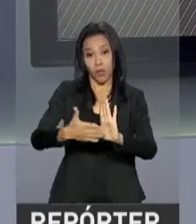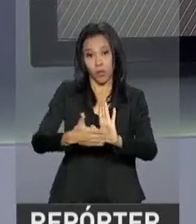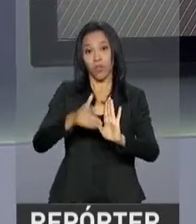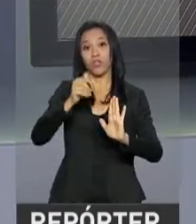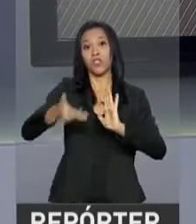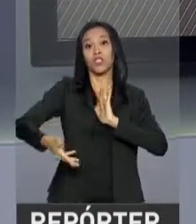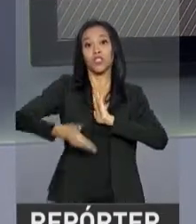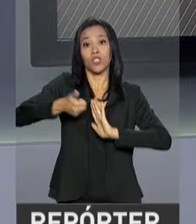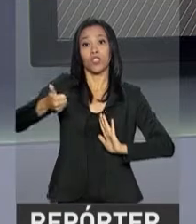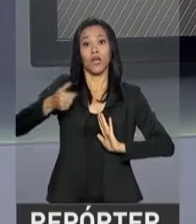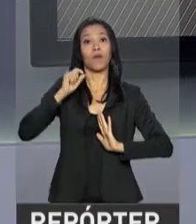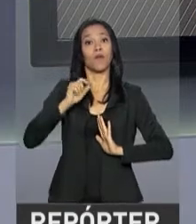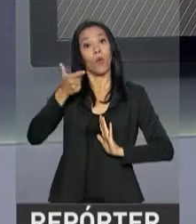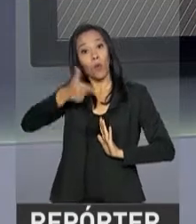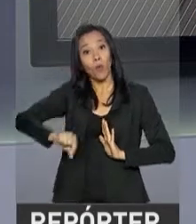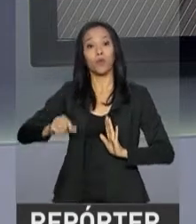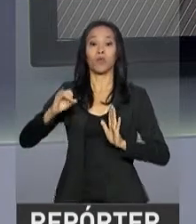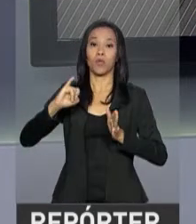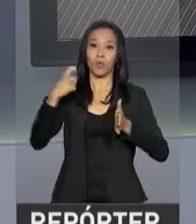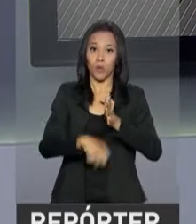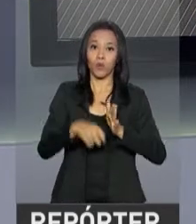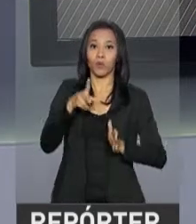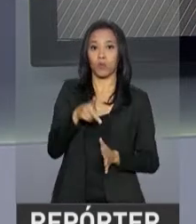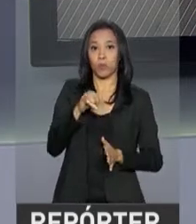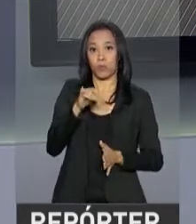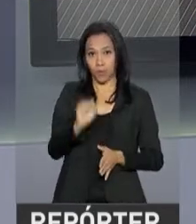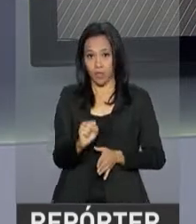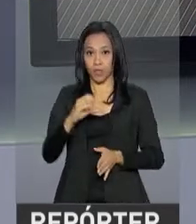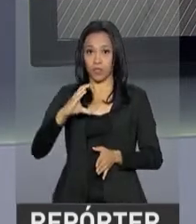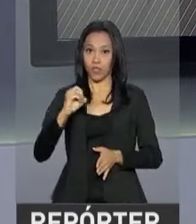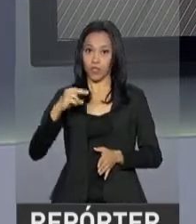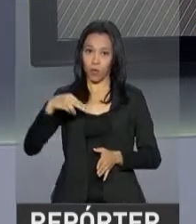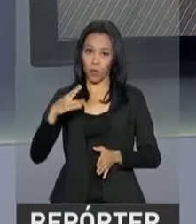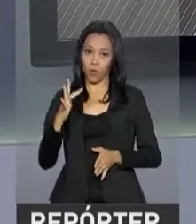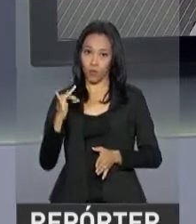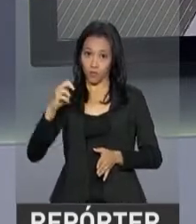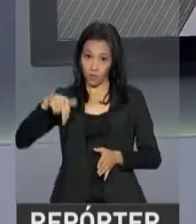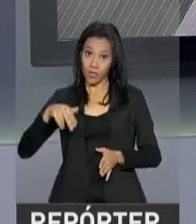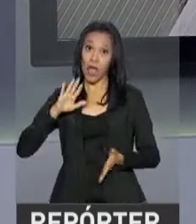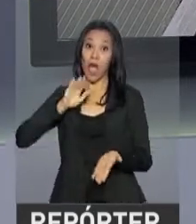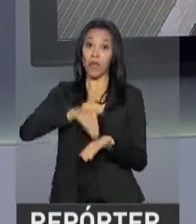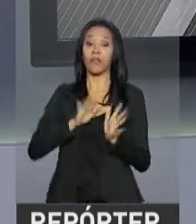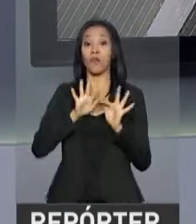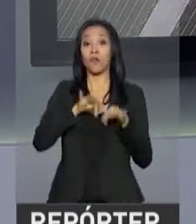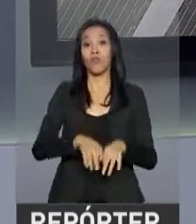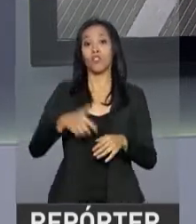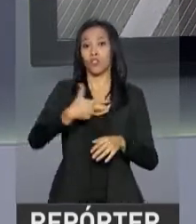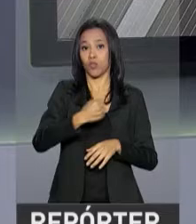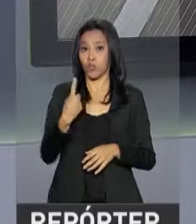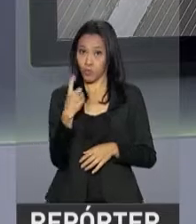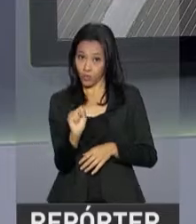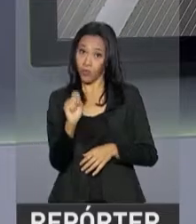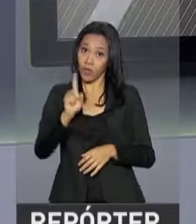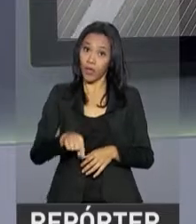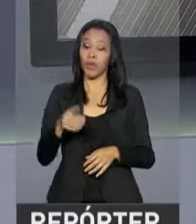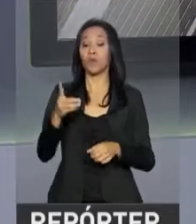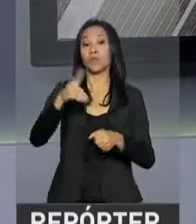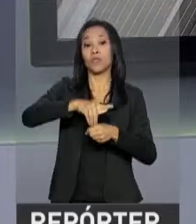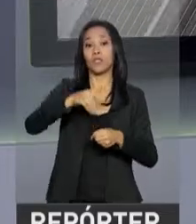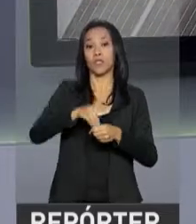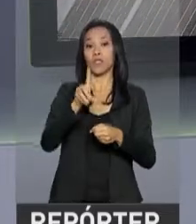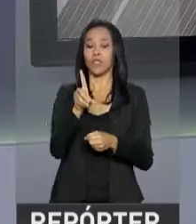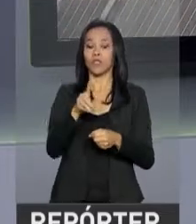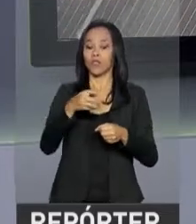eliminação da cobrança do pis cofins sobre o diesel até o fim de 2016 8 o que ainda vai ser analisado pelo governo a